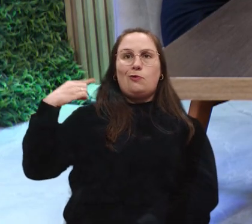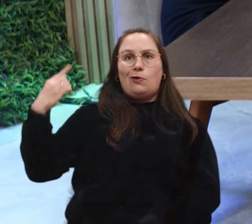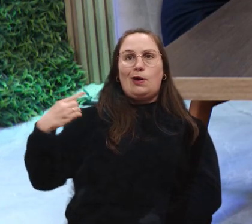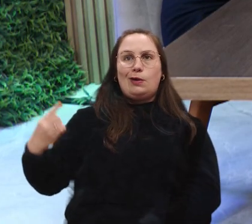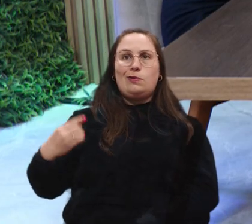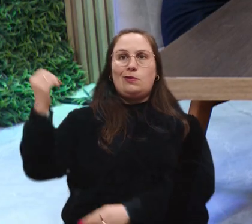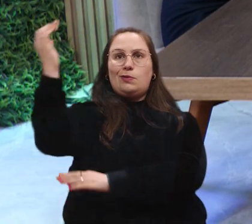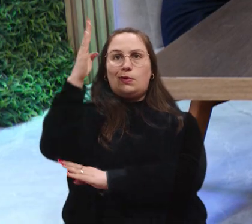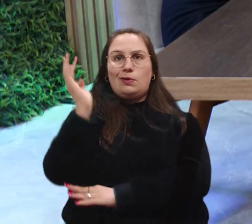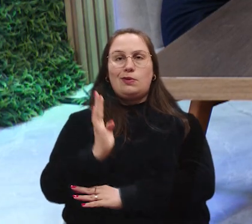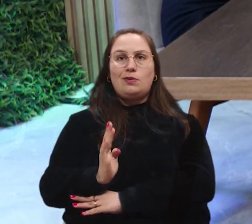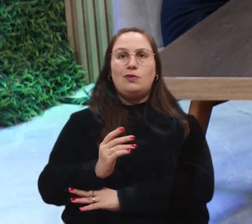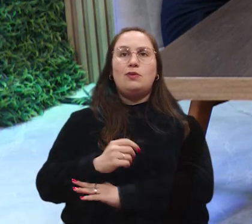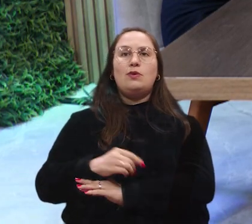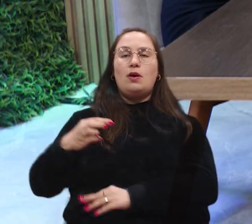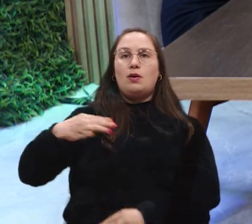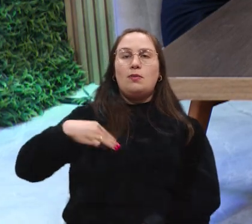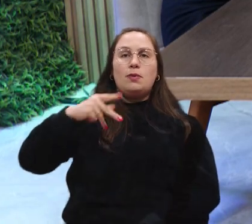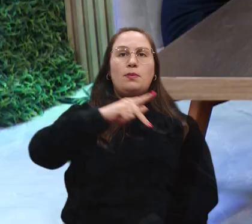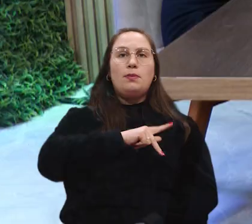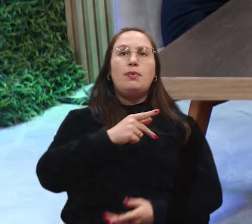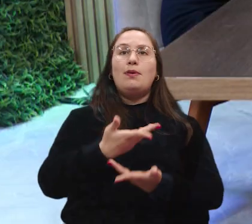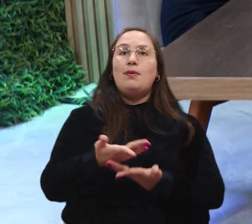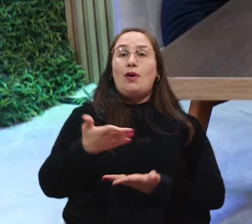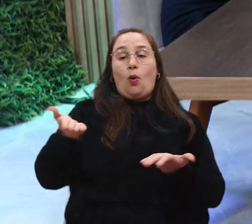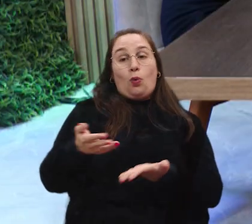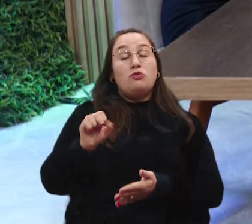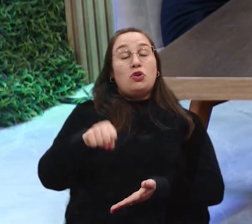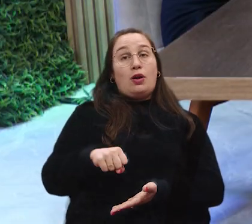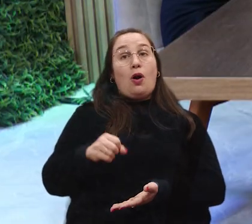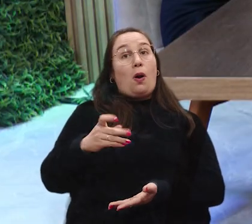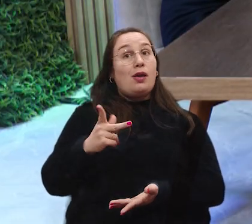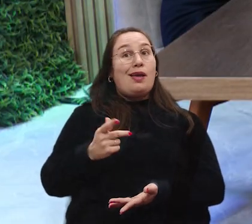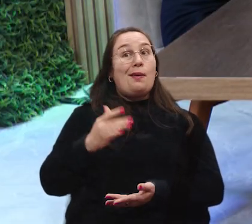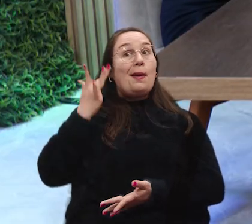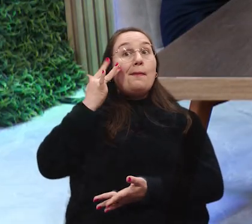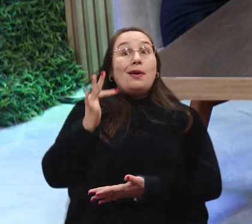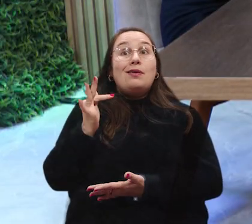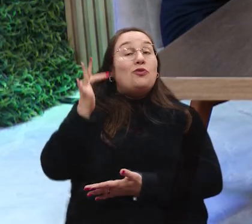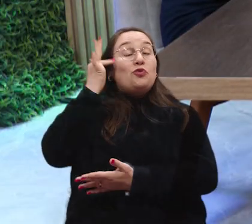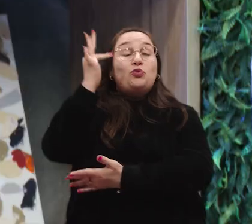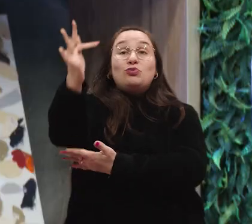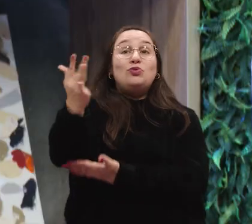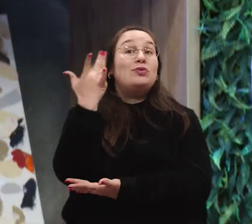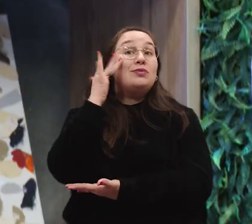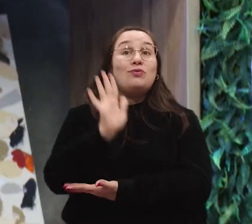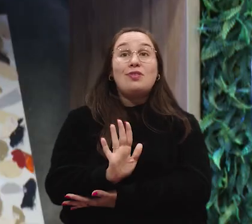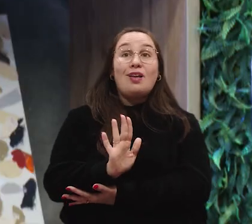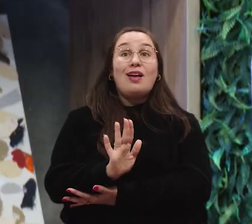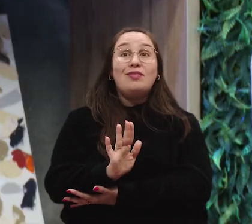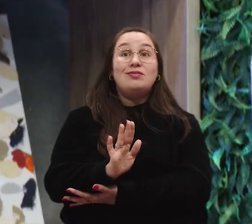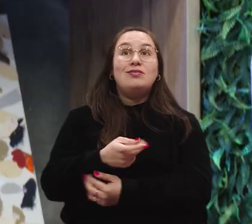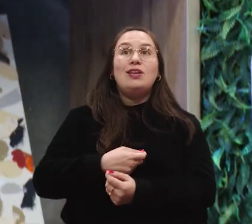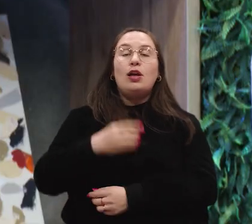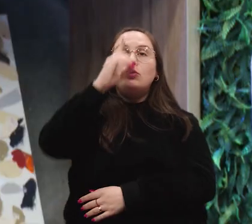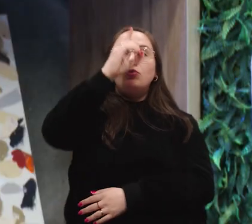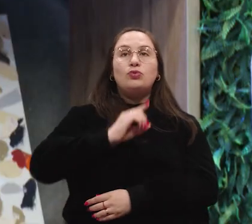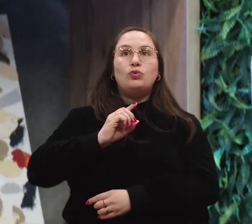Brasil. Mas hoje é o Jair, amanhã eu não sei. E assim a gente vai trabalhando para garantir esses direitos. E a